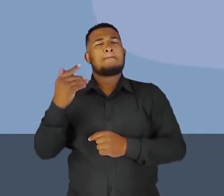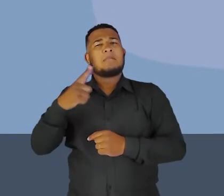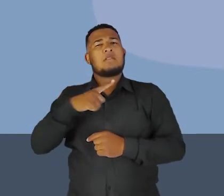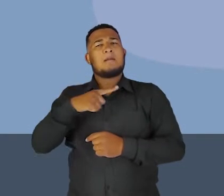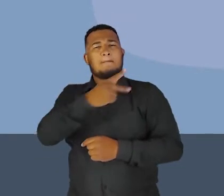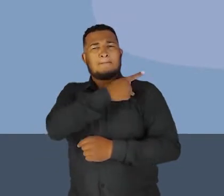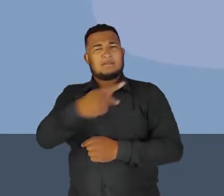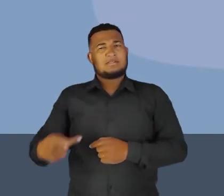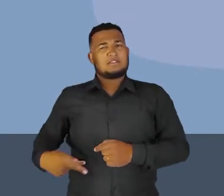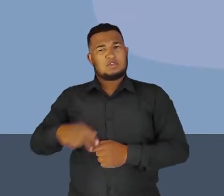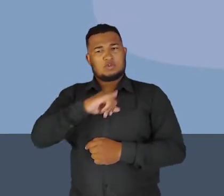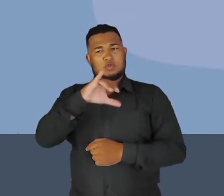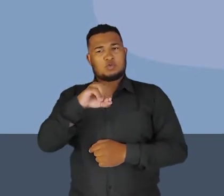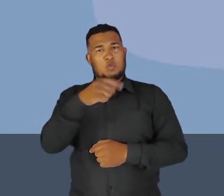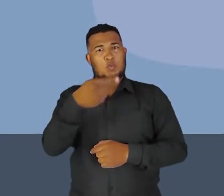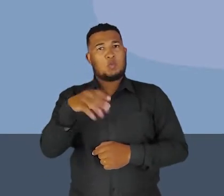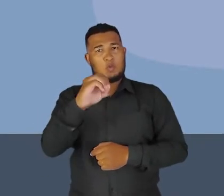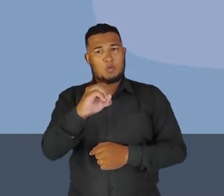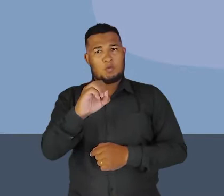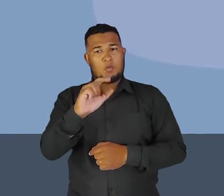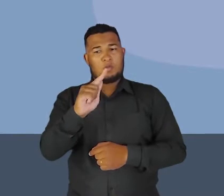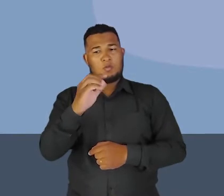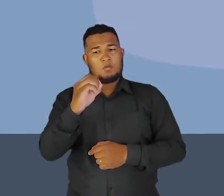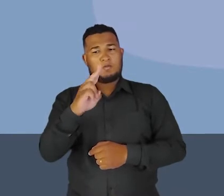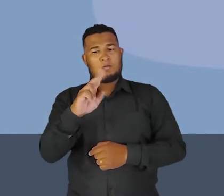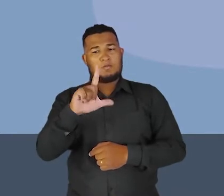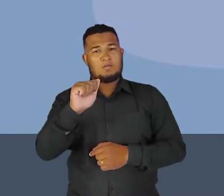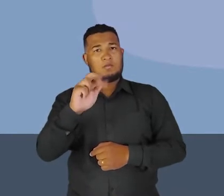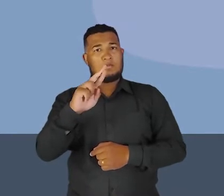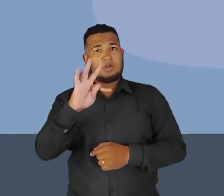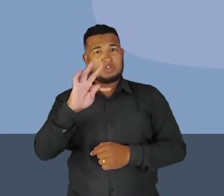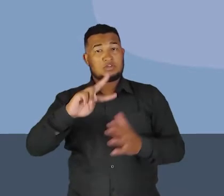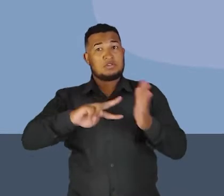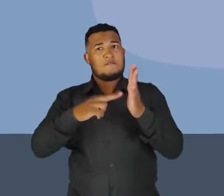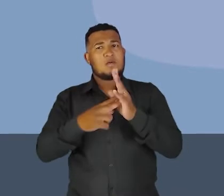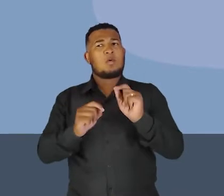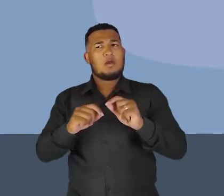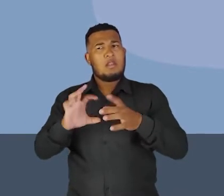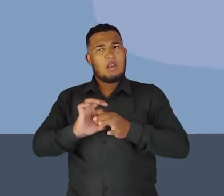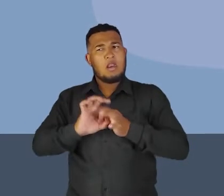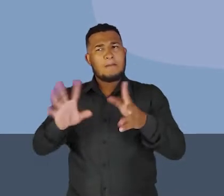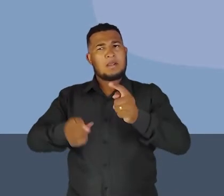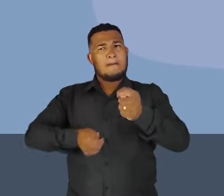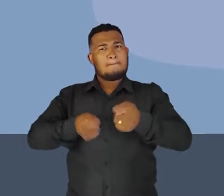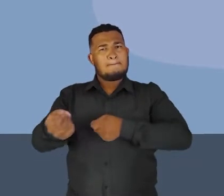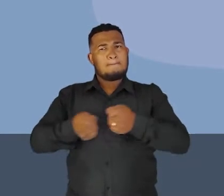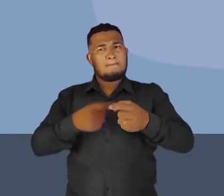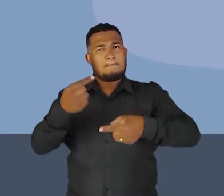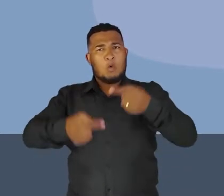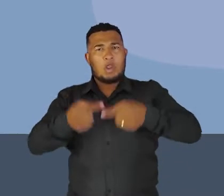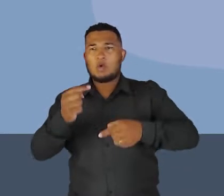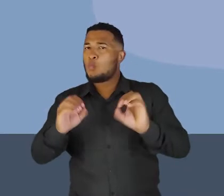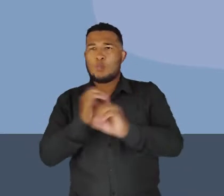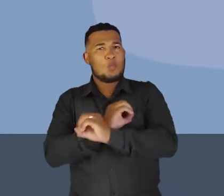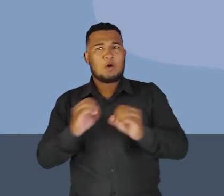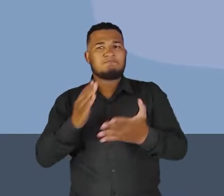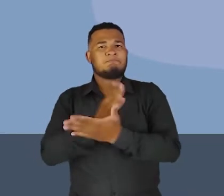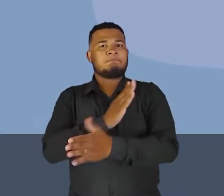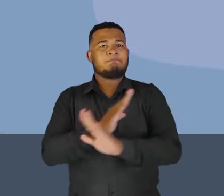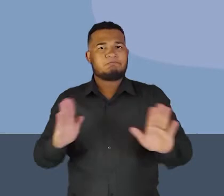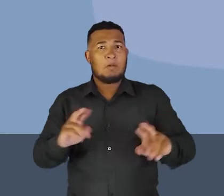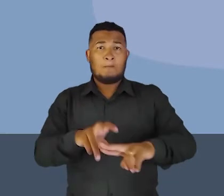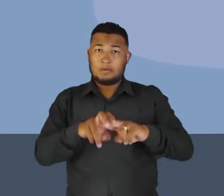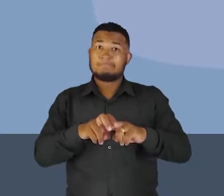Goulart e ficou marcado pela restrição de liberdade e política, dentre outras medidas que mostravam que o regime estabelecido era de fato